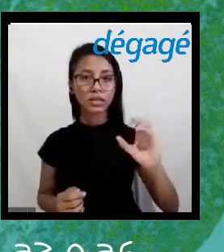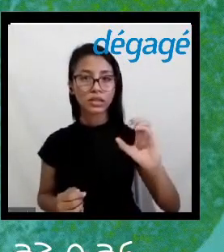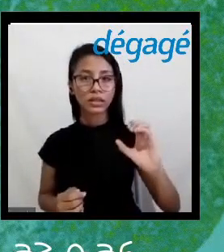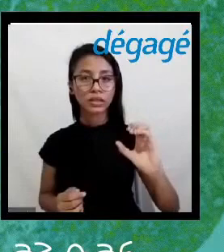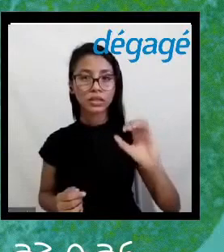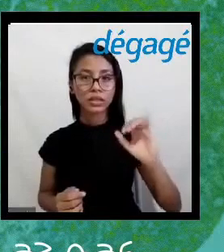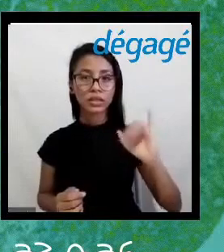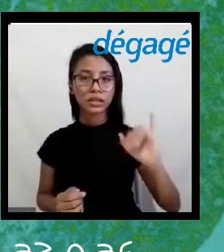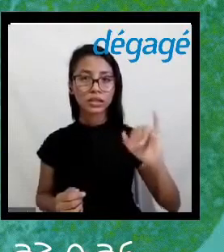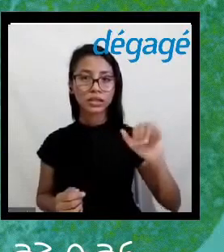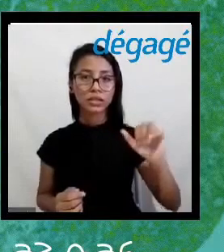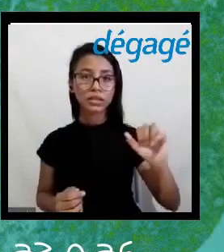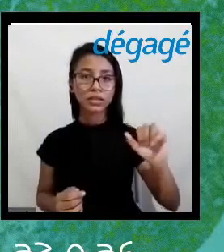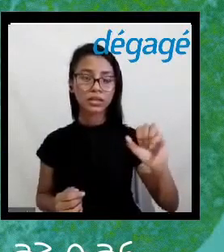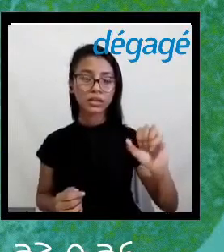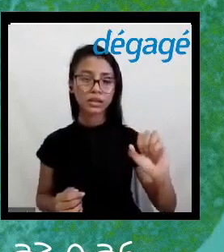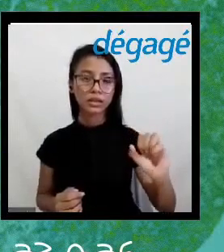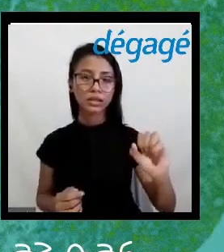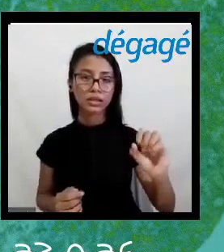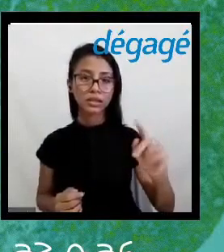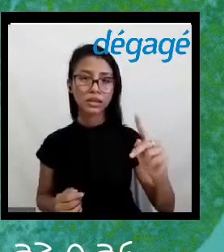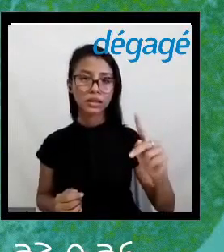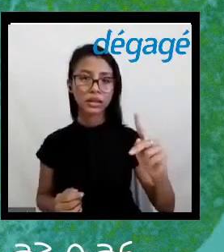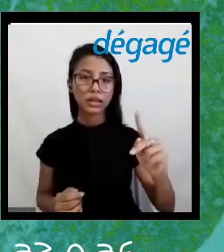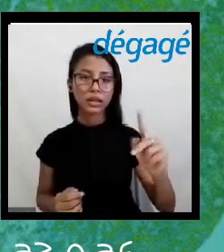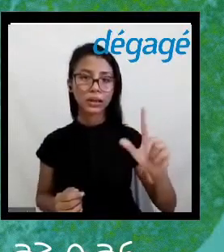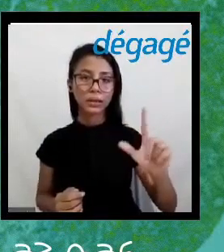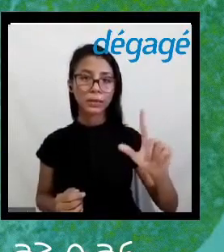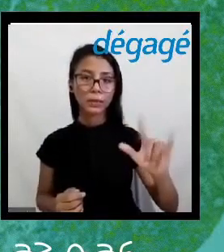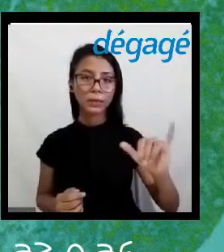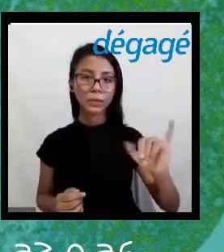a... Deixa eu só ligar aqui a...